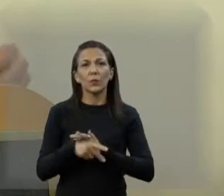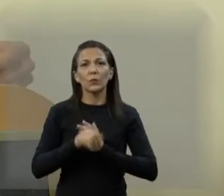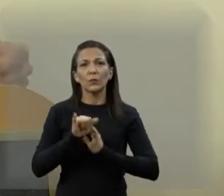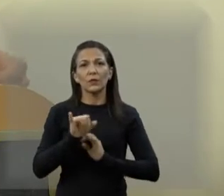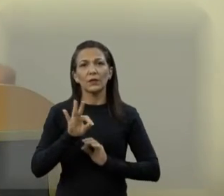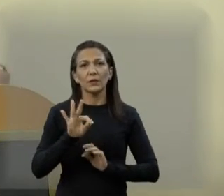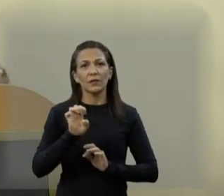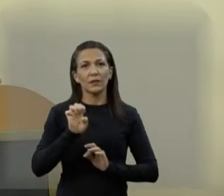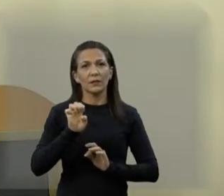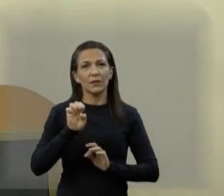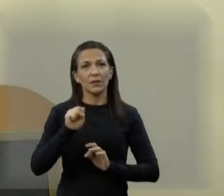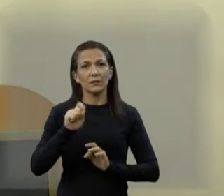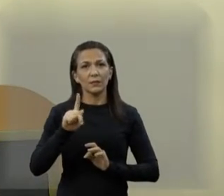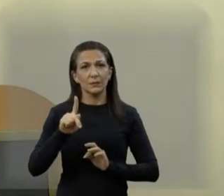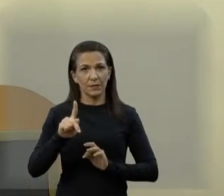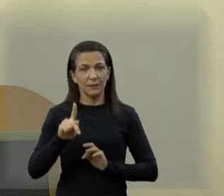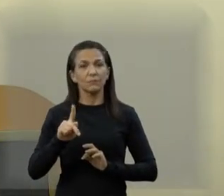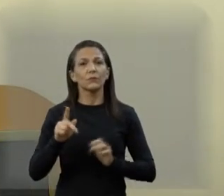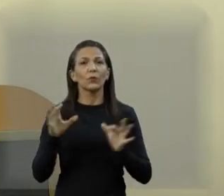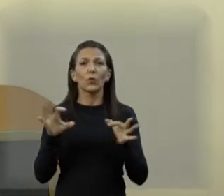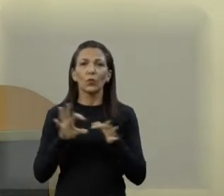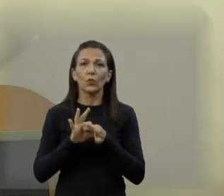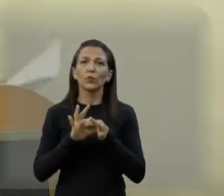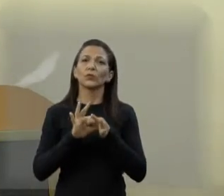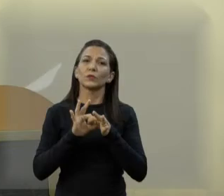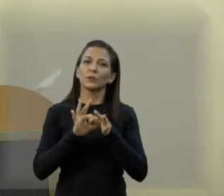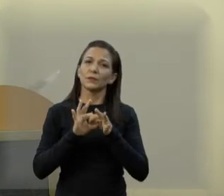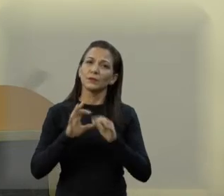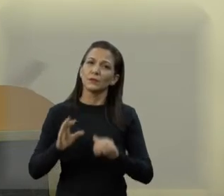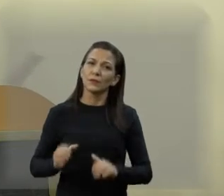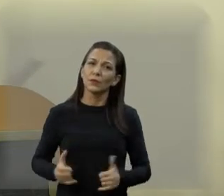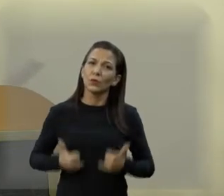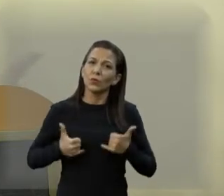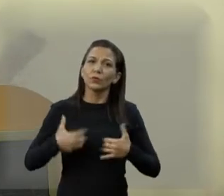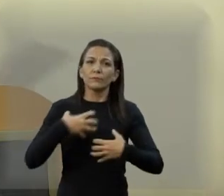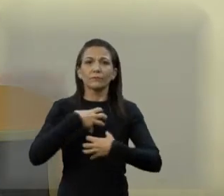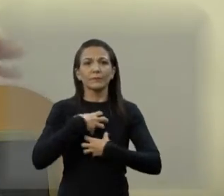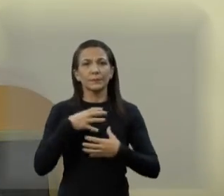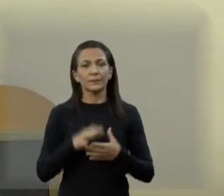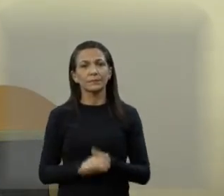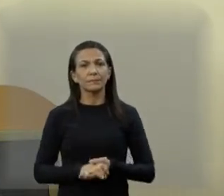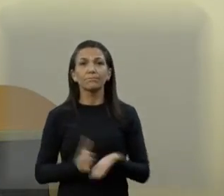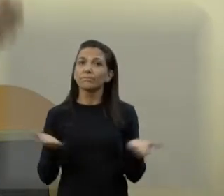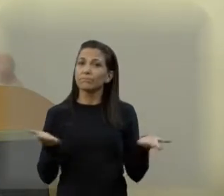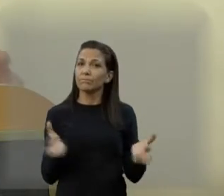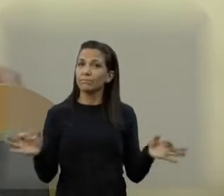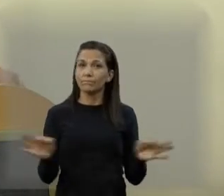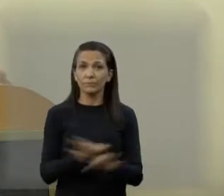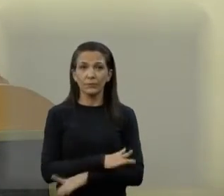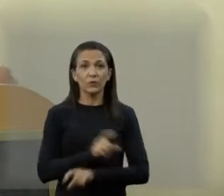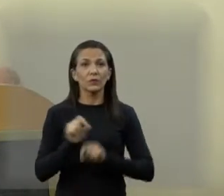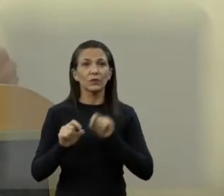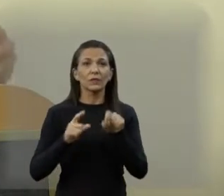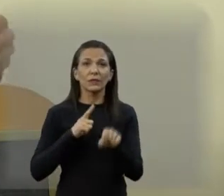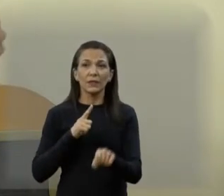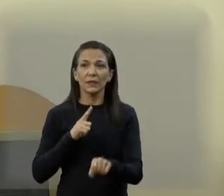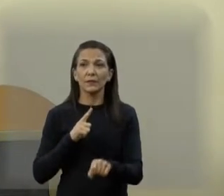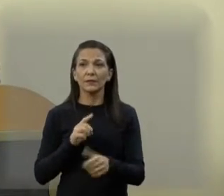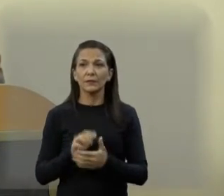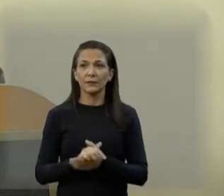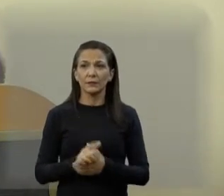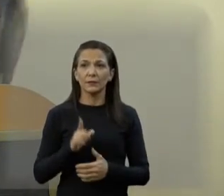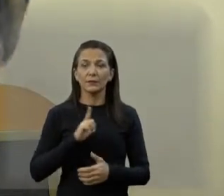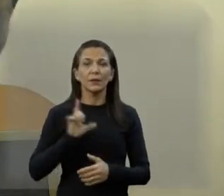a essa empreitada Bom eu acho que para isso acho que por hoje é só considerando-se que